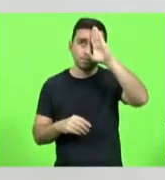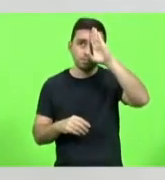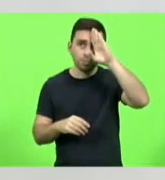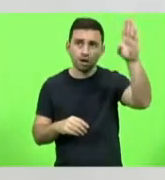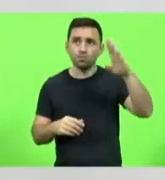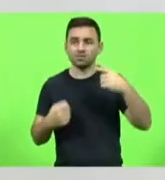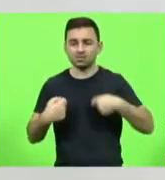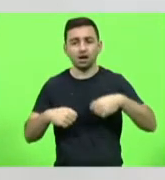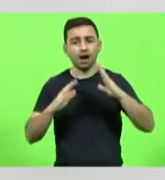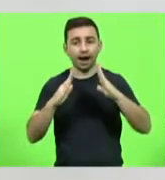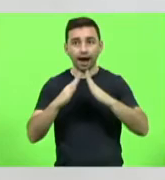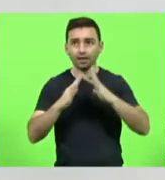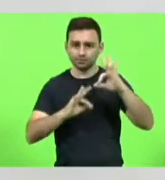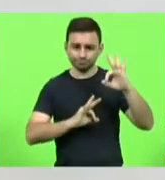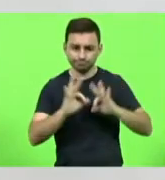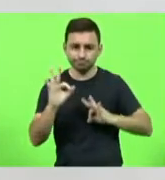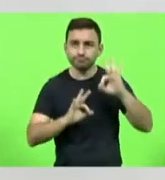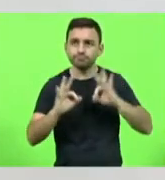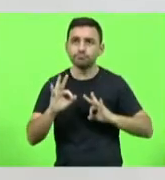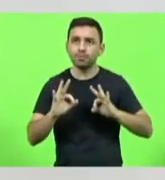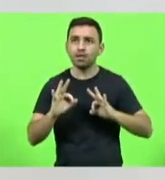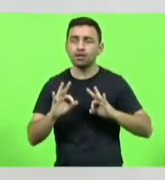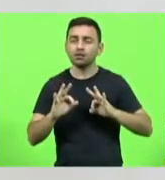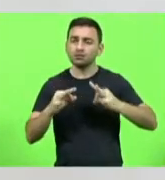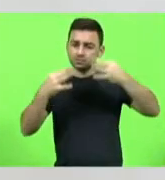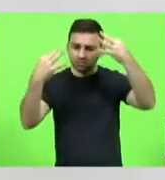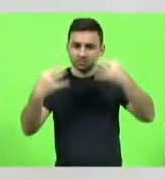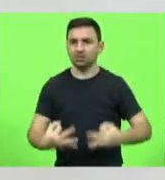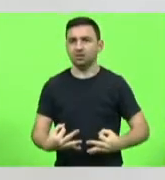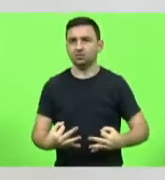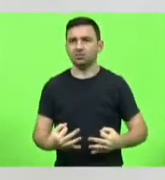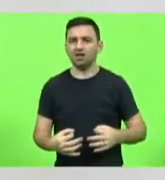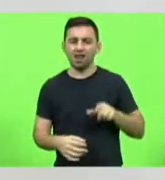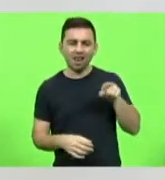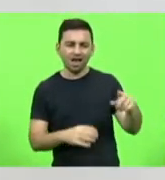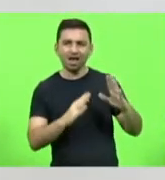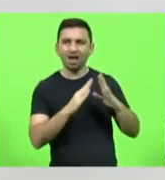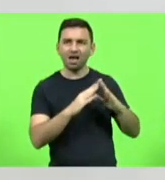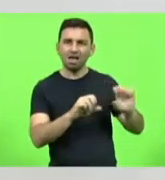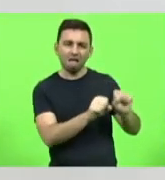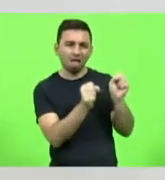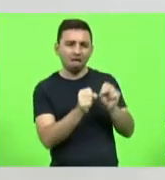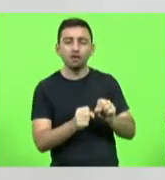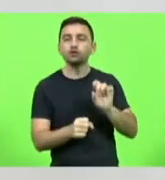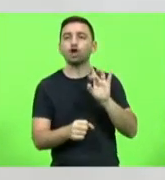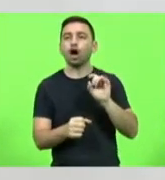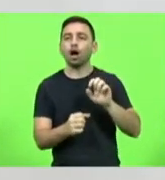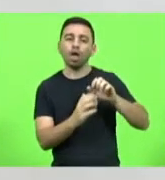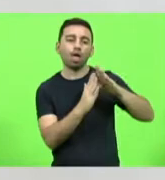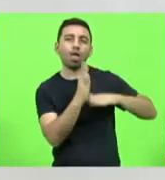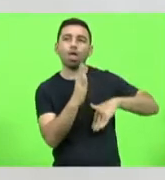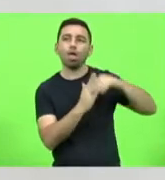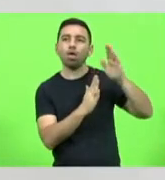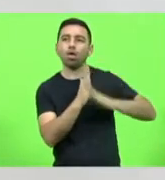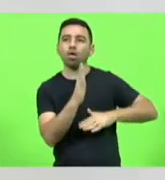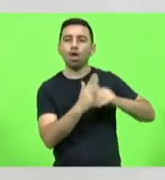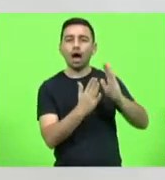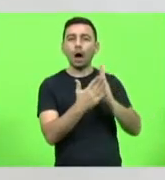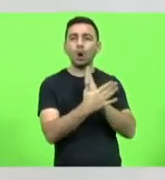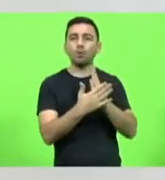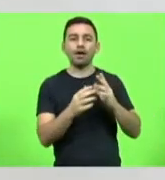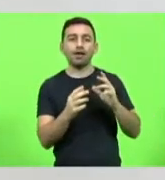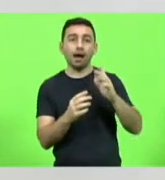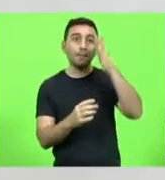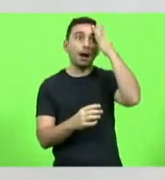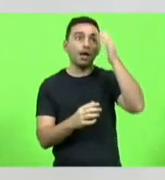em ordem é isso. Não é pegar aquele imóvel destruído e dar uma demão de tinta, pintar umas tábuas para vender ano que